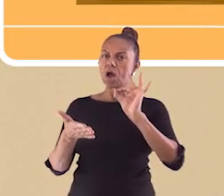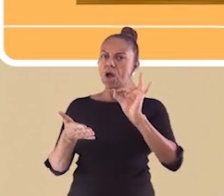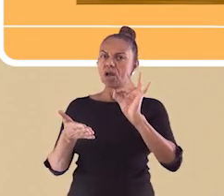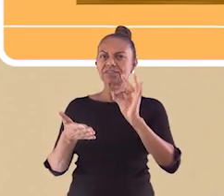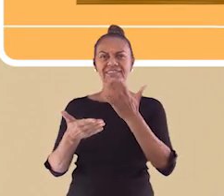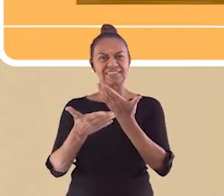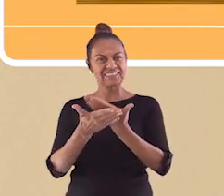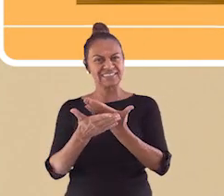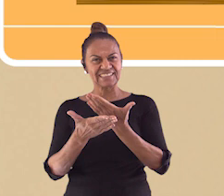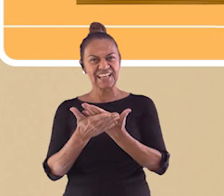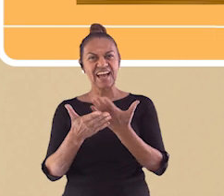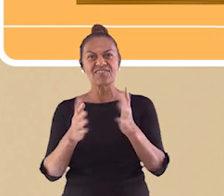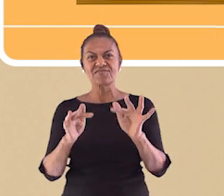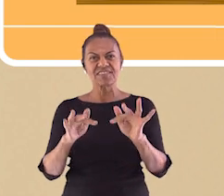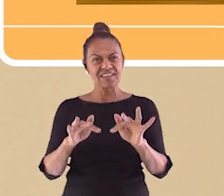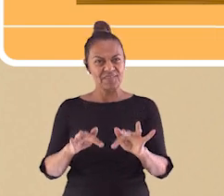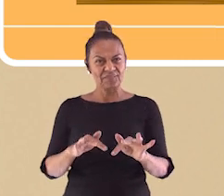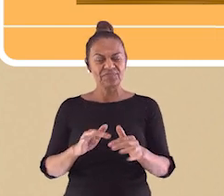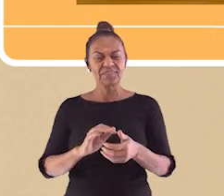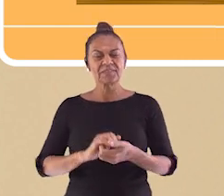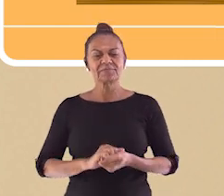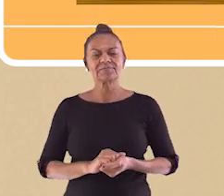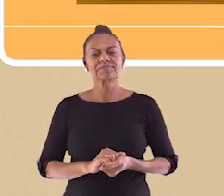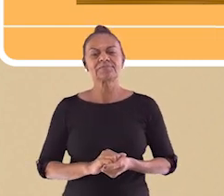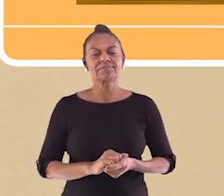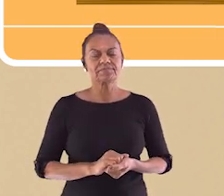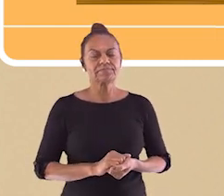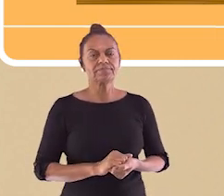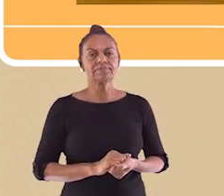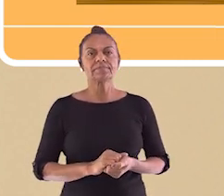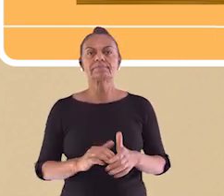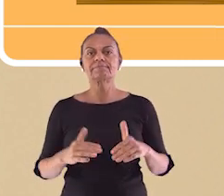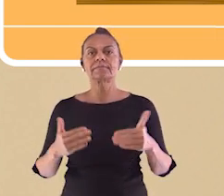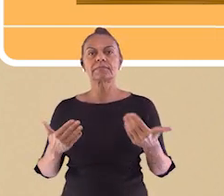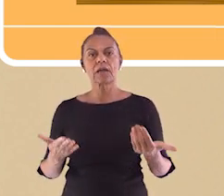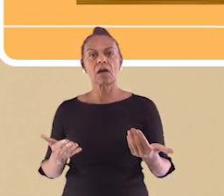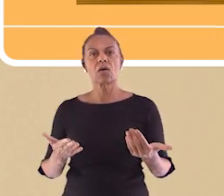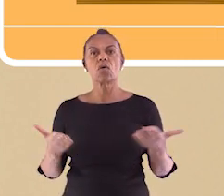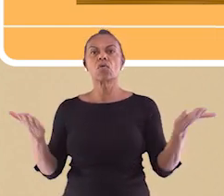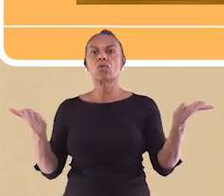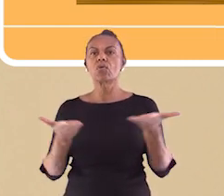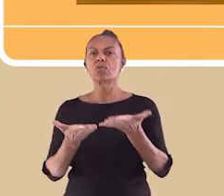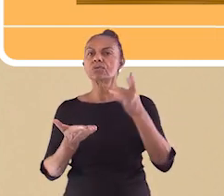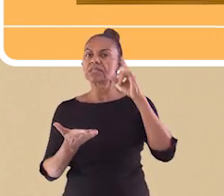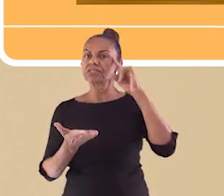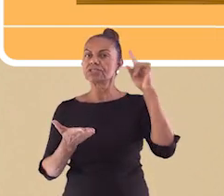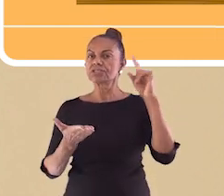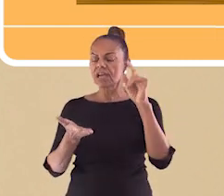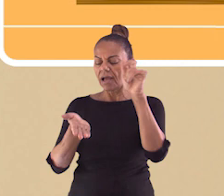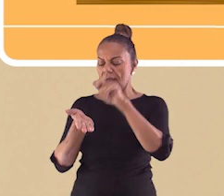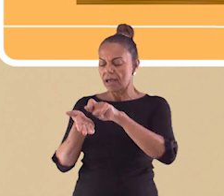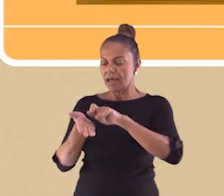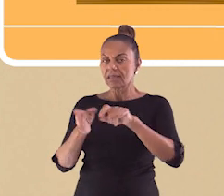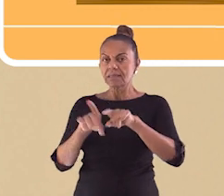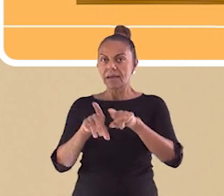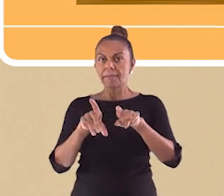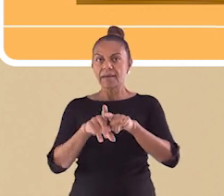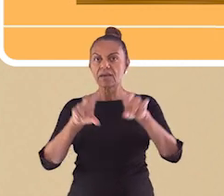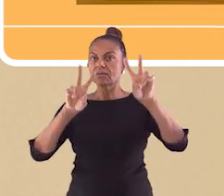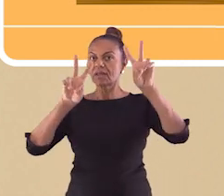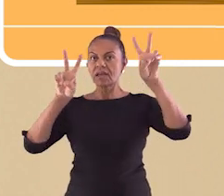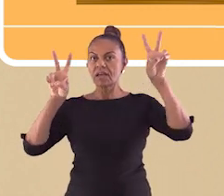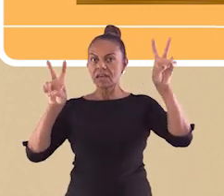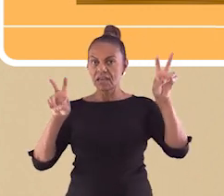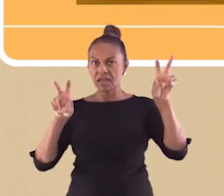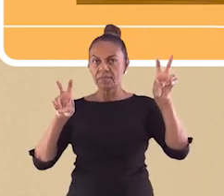no final do dia ou revisar o conteúdo. Então, anote a data de hoje e o nome da nossa aula.